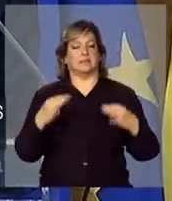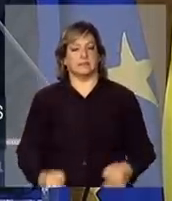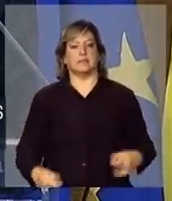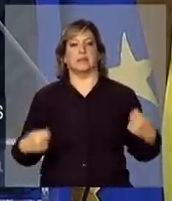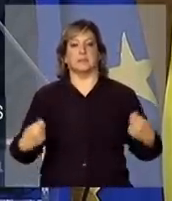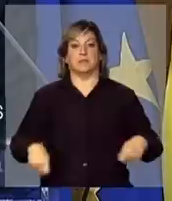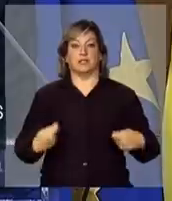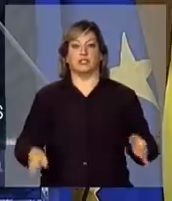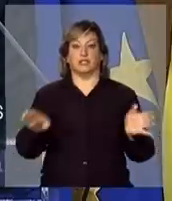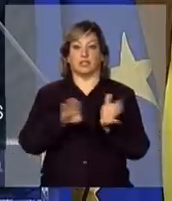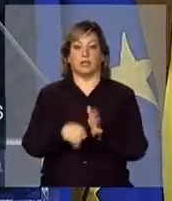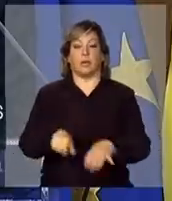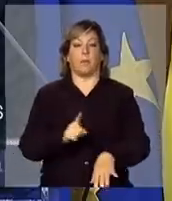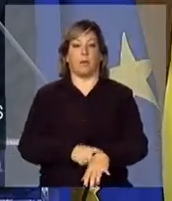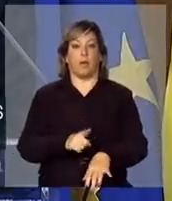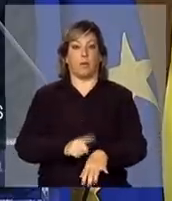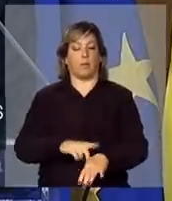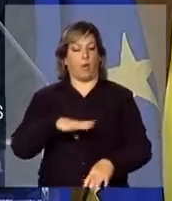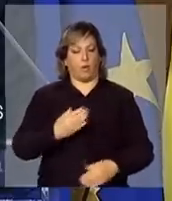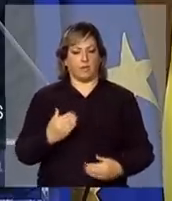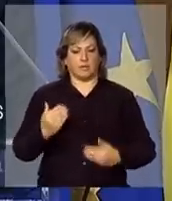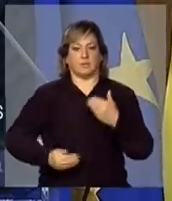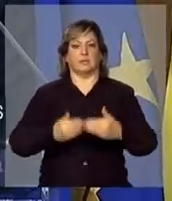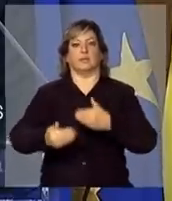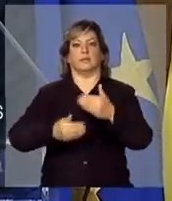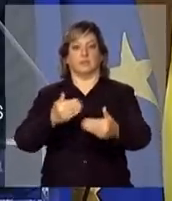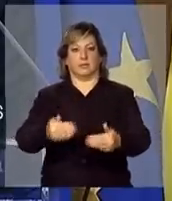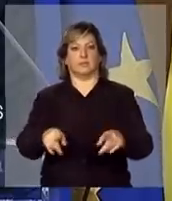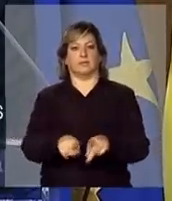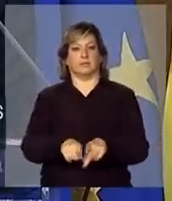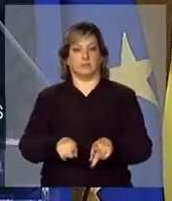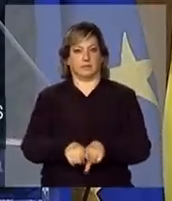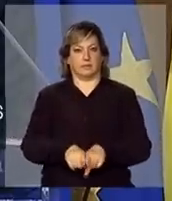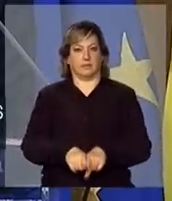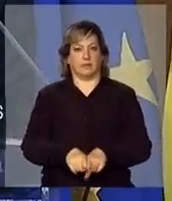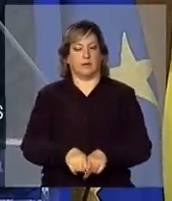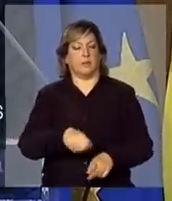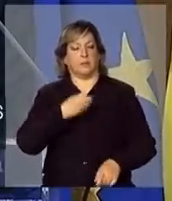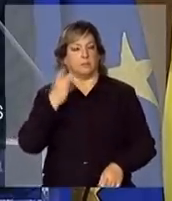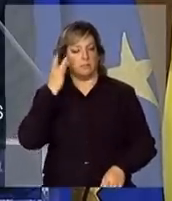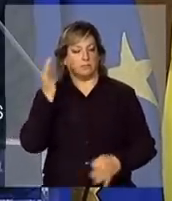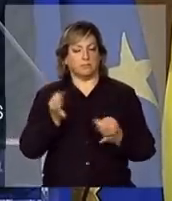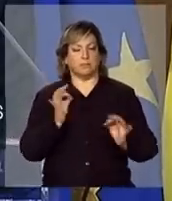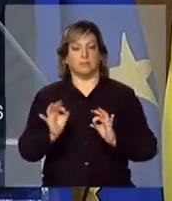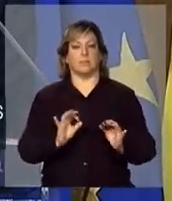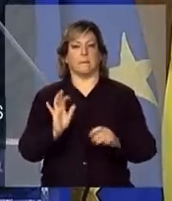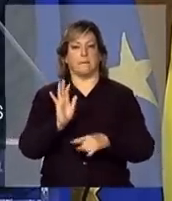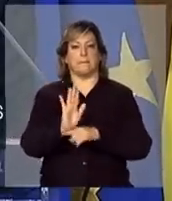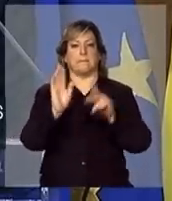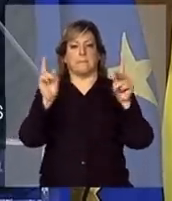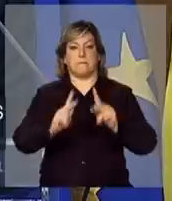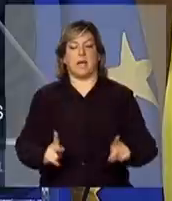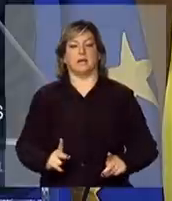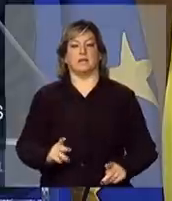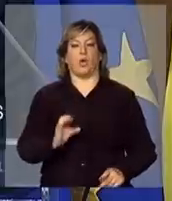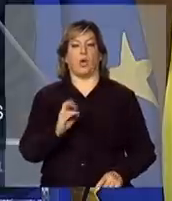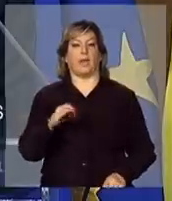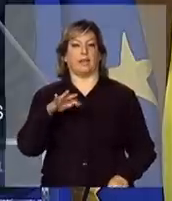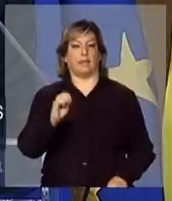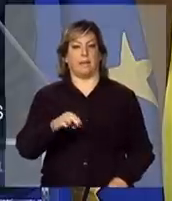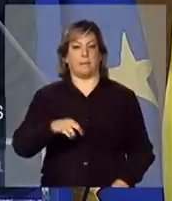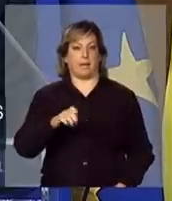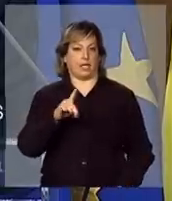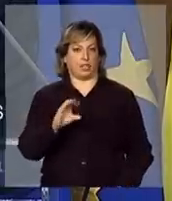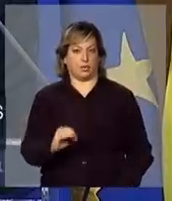de olharmos à frente e tomarmos medidas ambiciosas, arrojadas em prol da paz no Oriente Médio. Estamos determinados a trabalhar